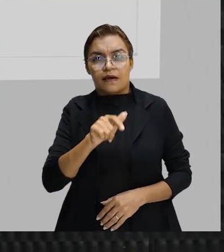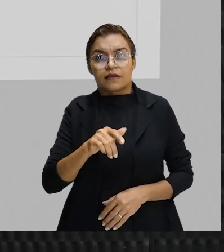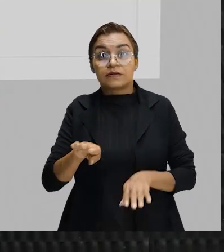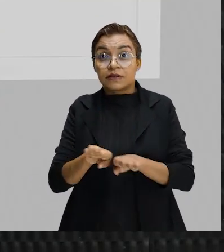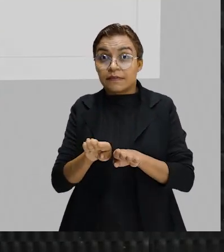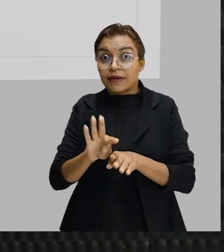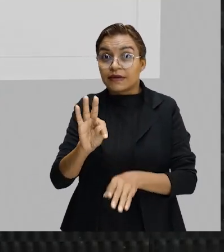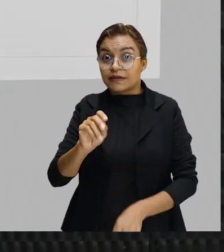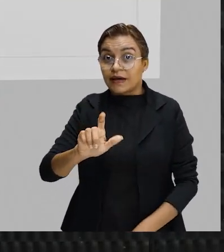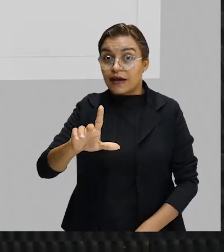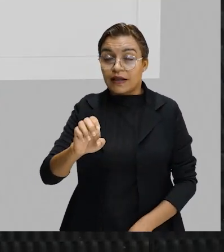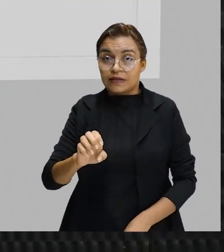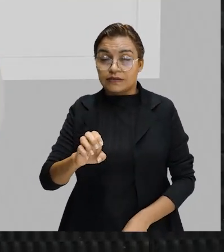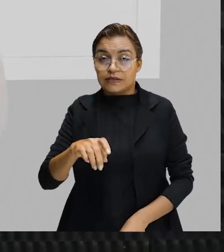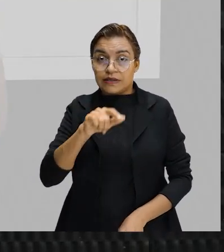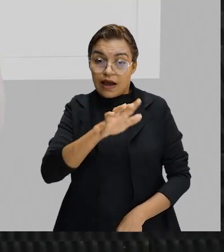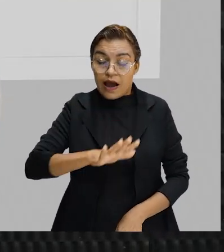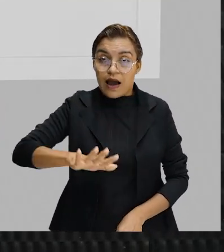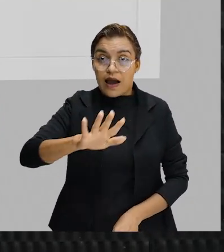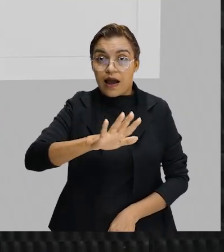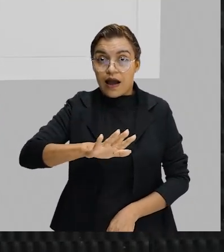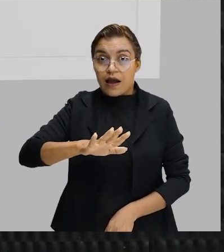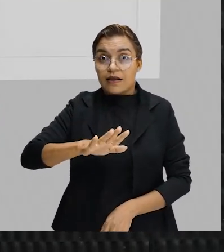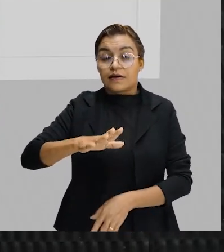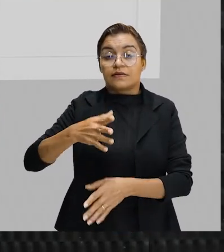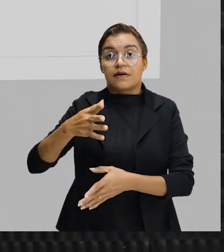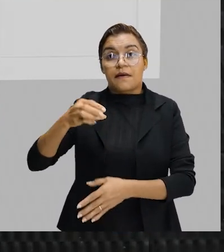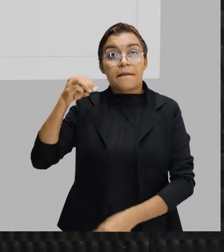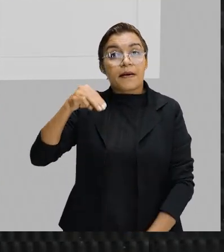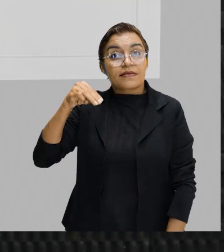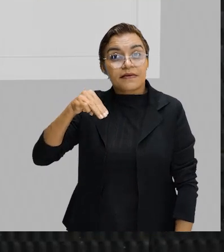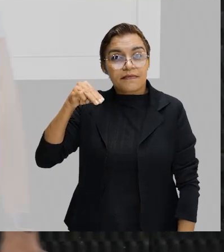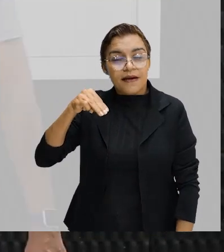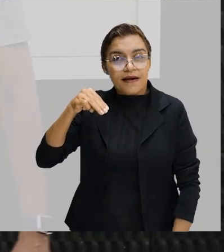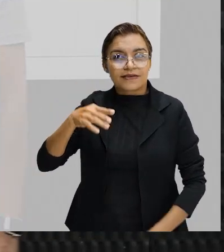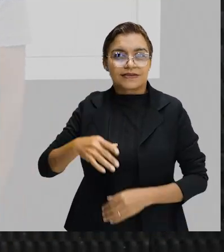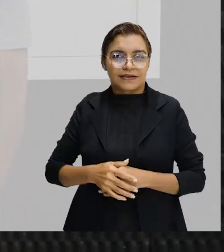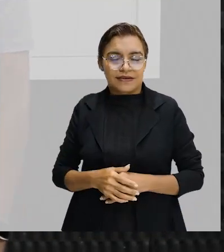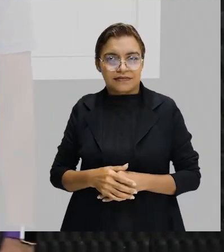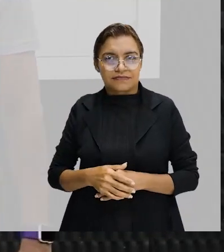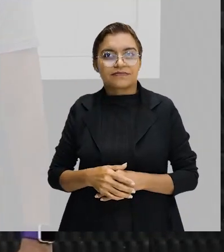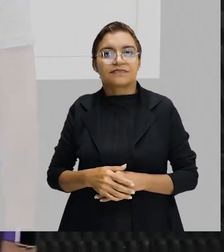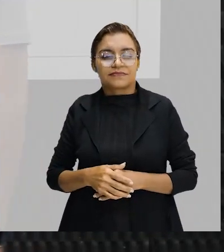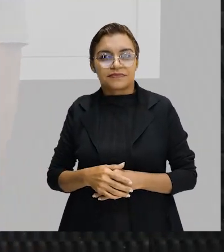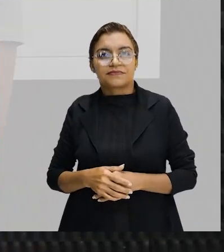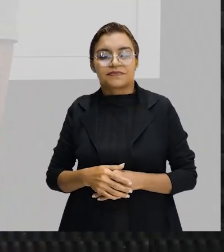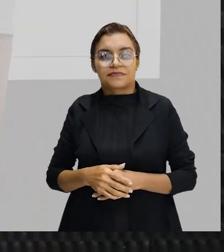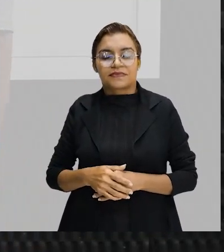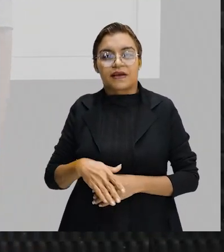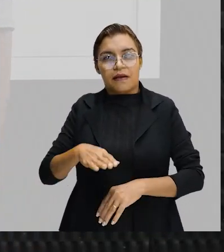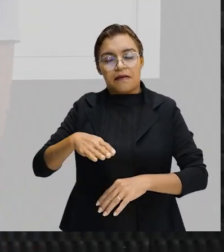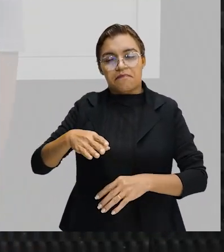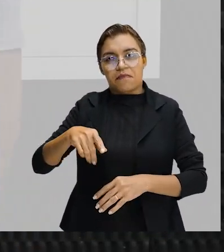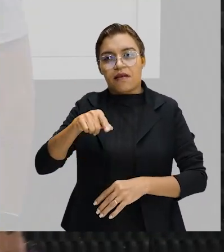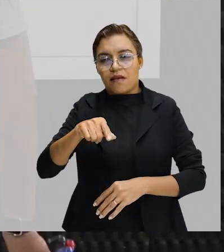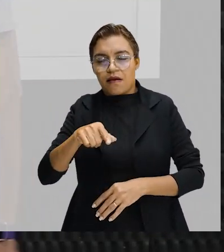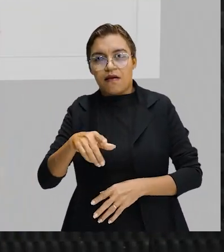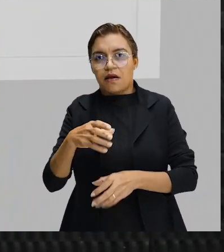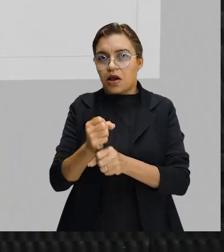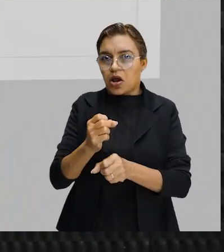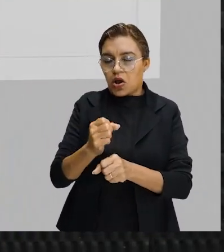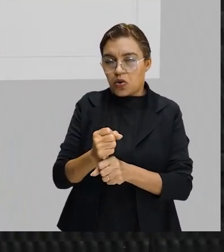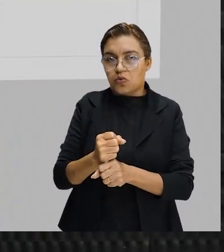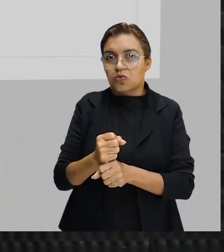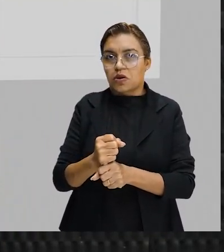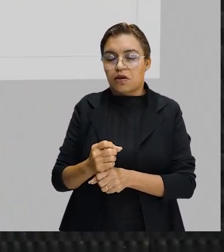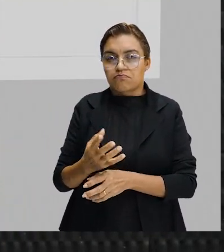tradição matemática ela é muito forte. Não é à toa que na Academia de Platão tinha lá uma referência à matemática bem na entrada, né? Muito